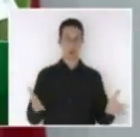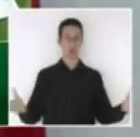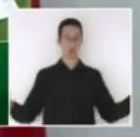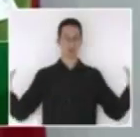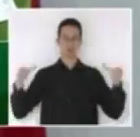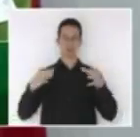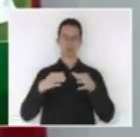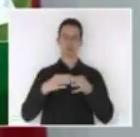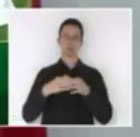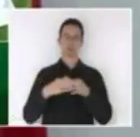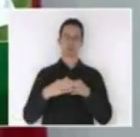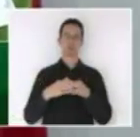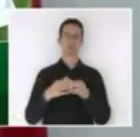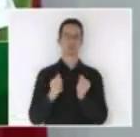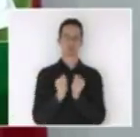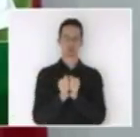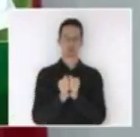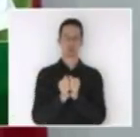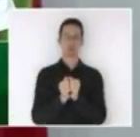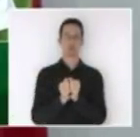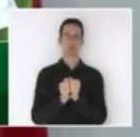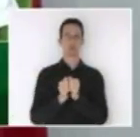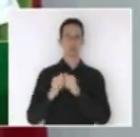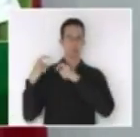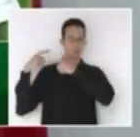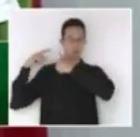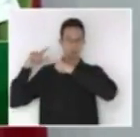juntos no nosso movimento tradicionalista e também